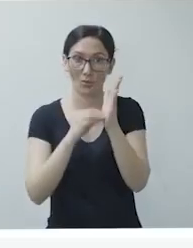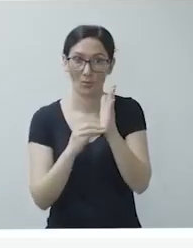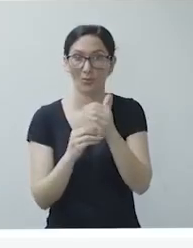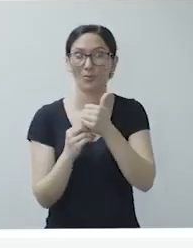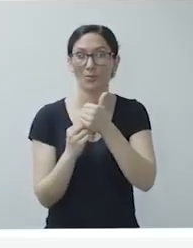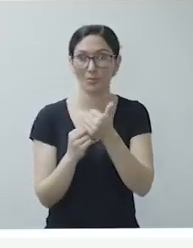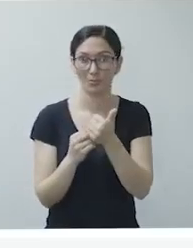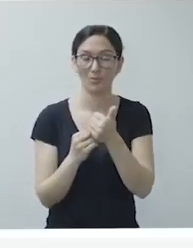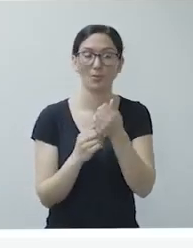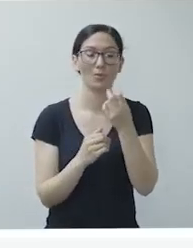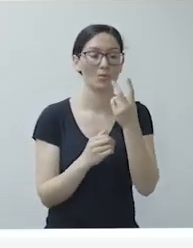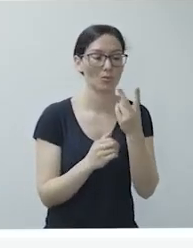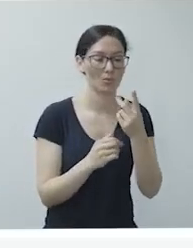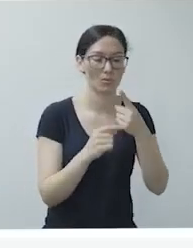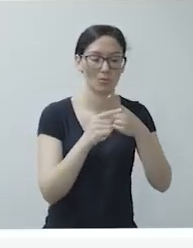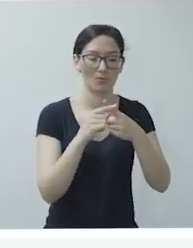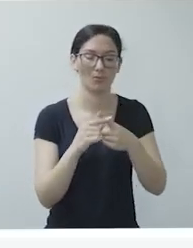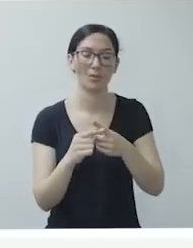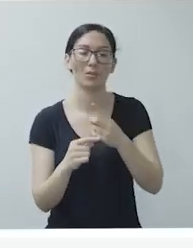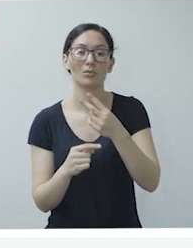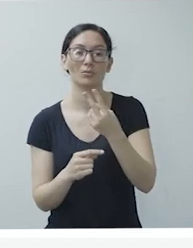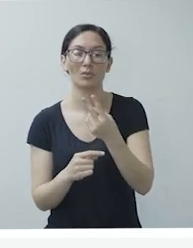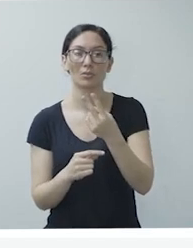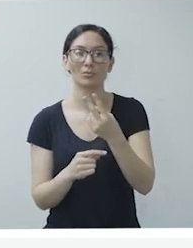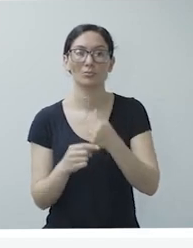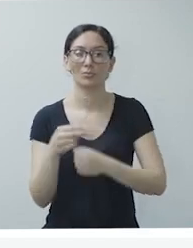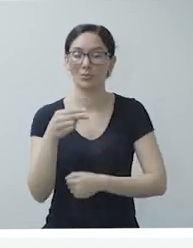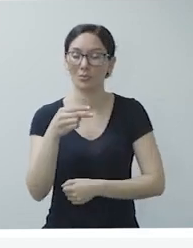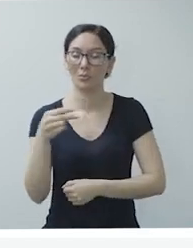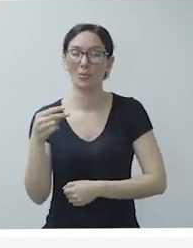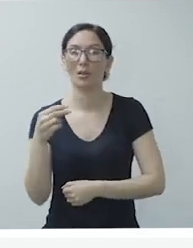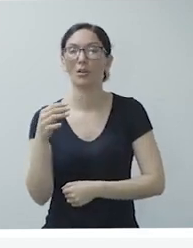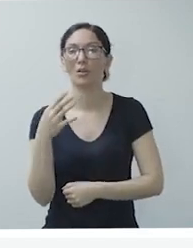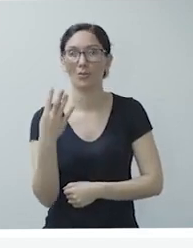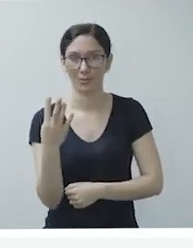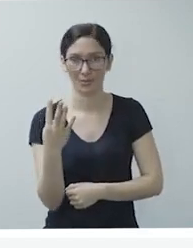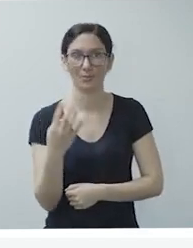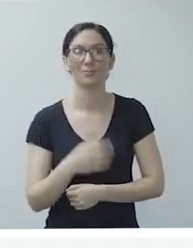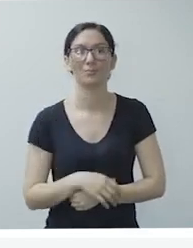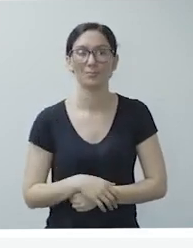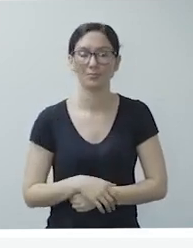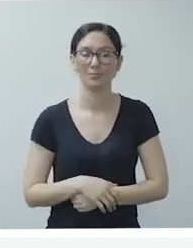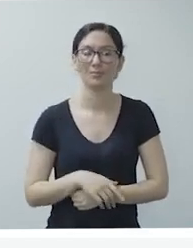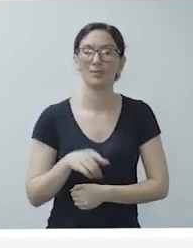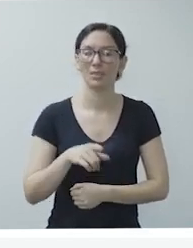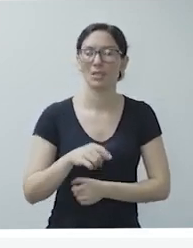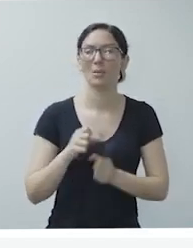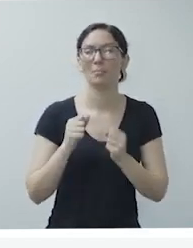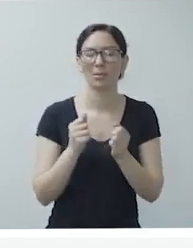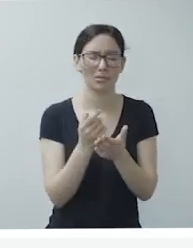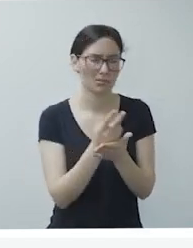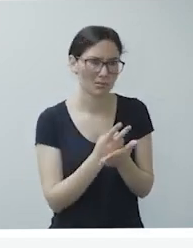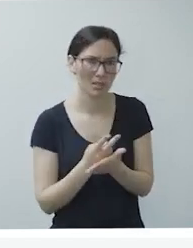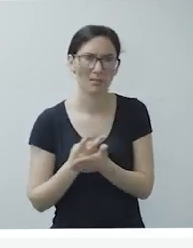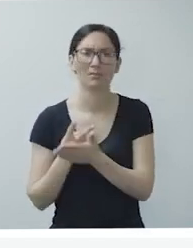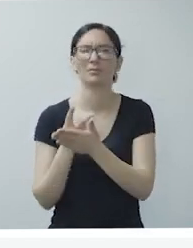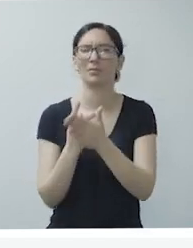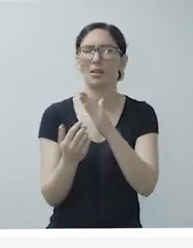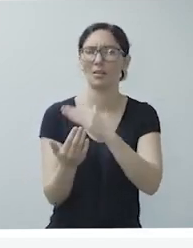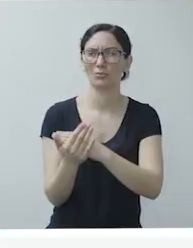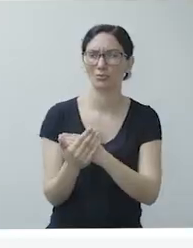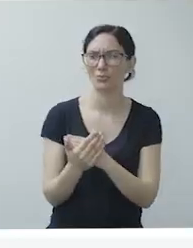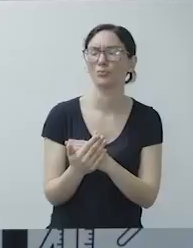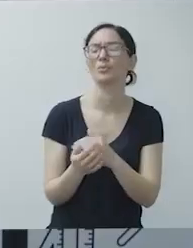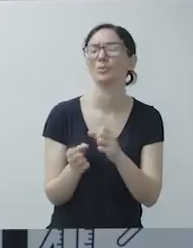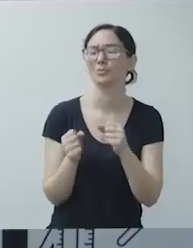fazer. 2 vezes 2 é igual a 4. Podem usar desenho para fazer